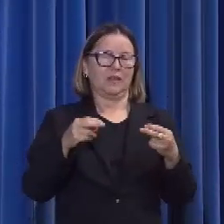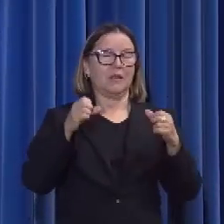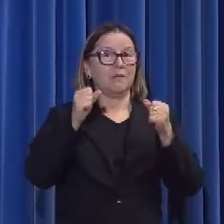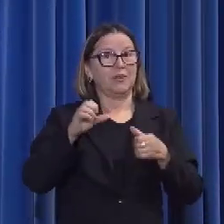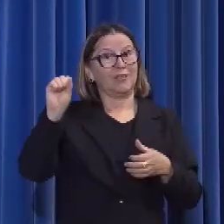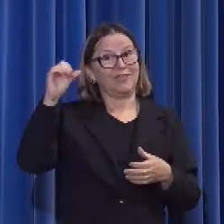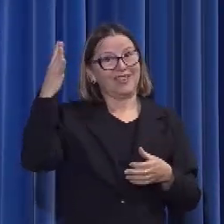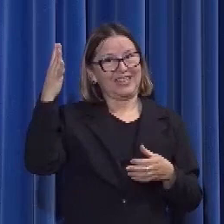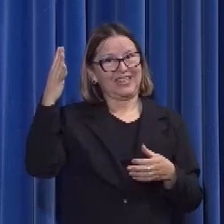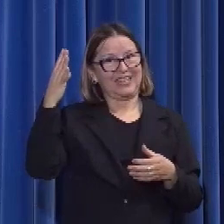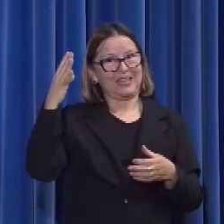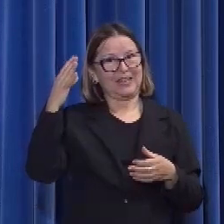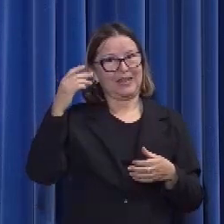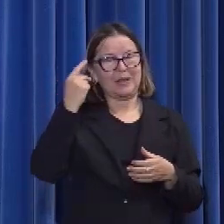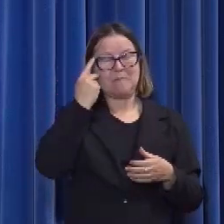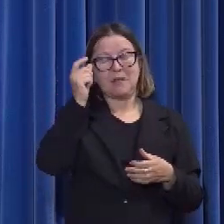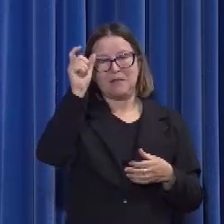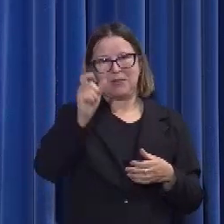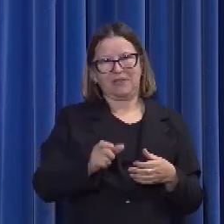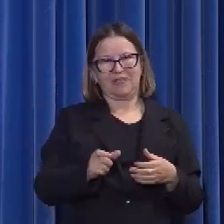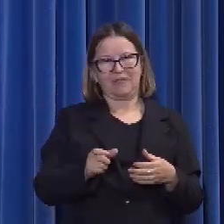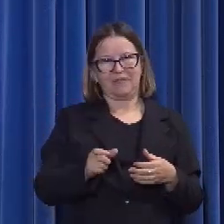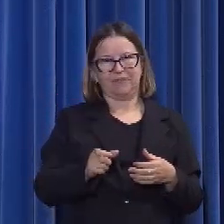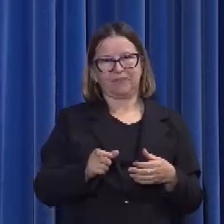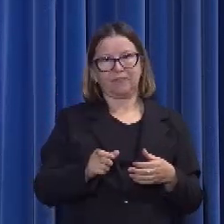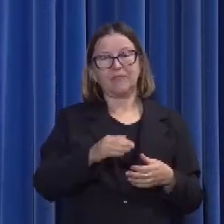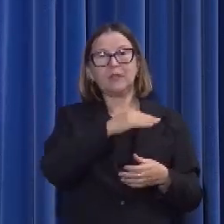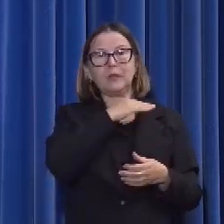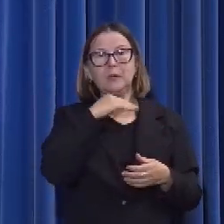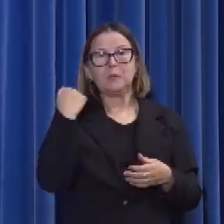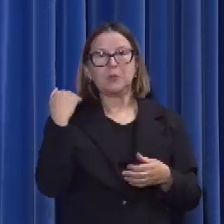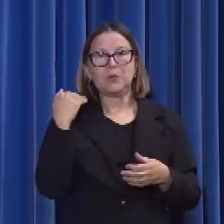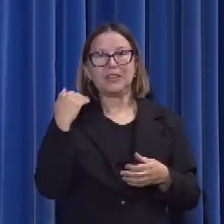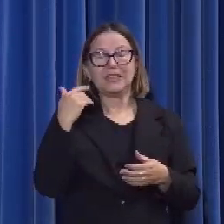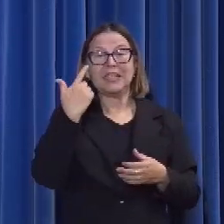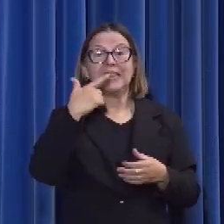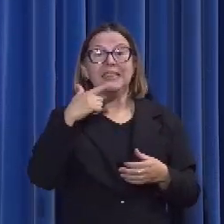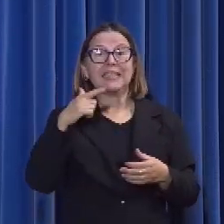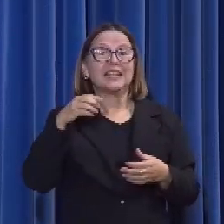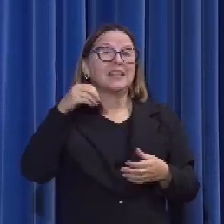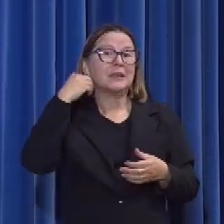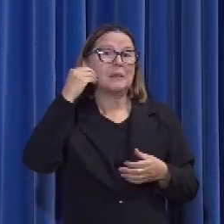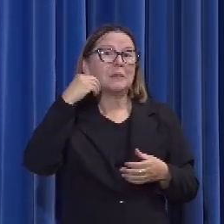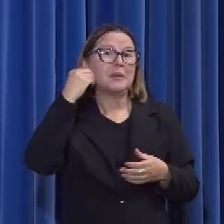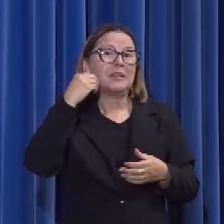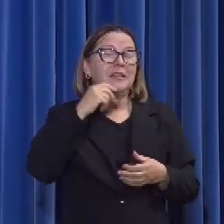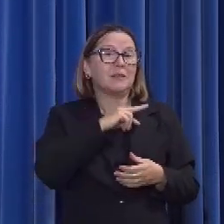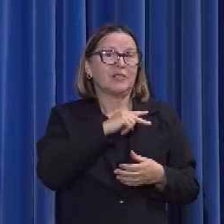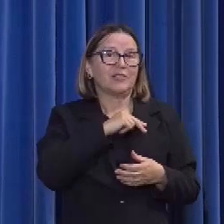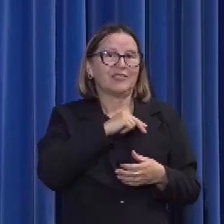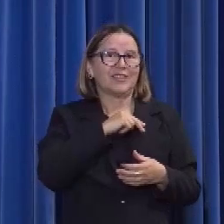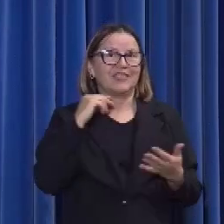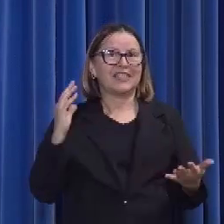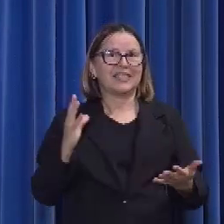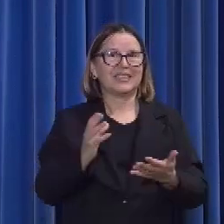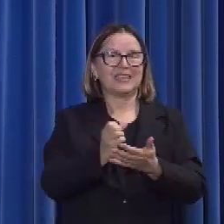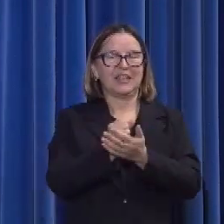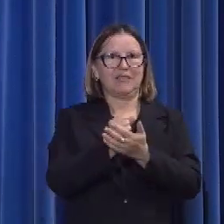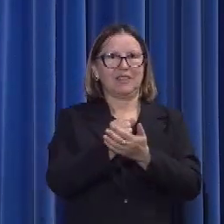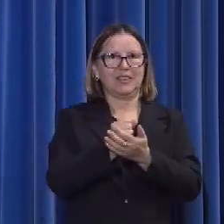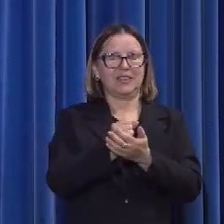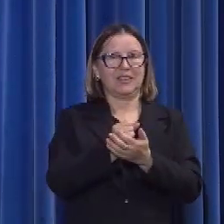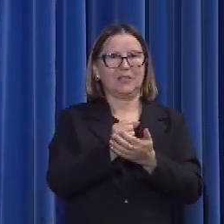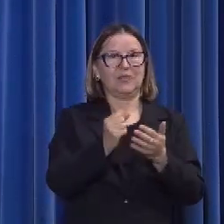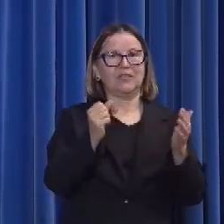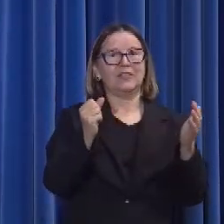é partir deste mundo sem ter passado por uma experiência pessoal de salvação em Cristo Jesus. Sobre